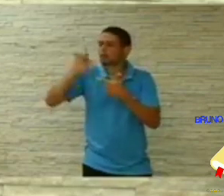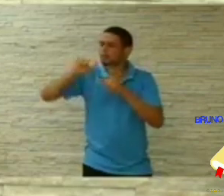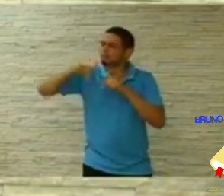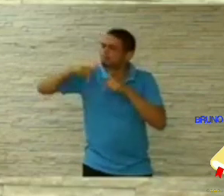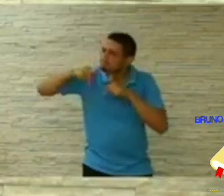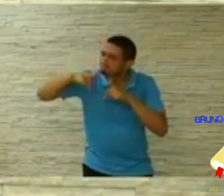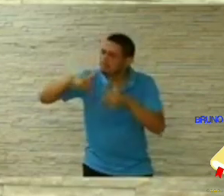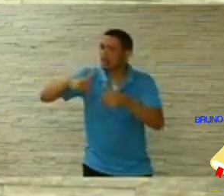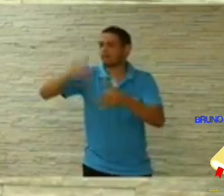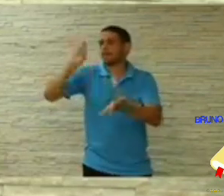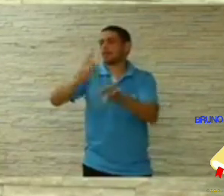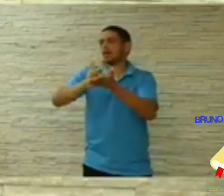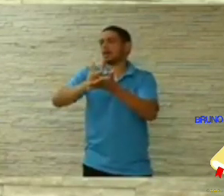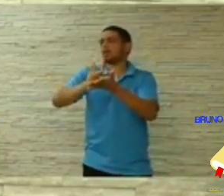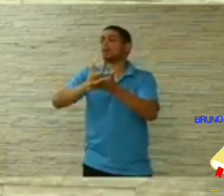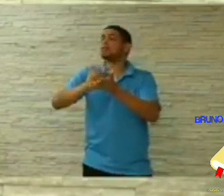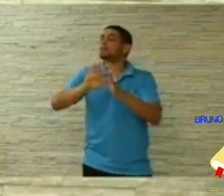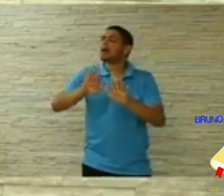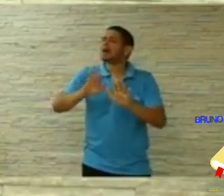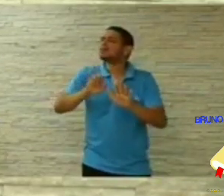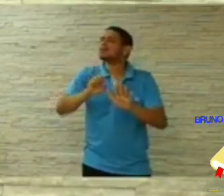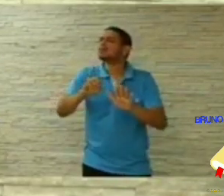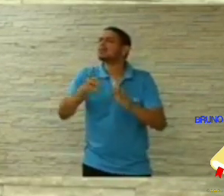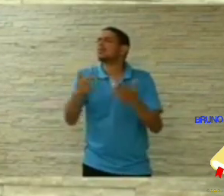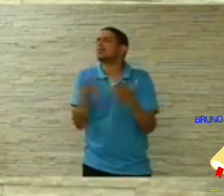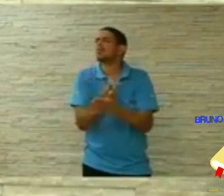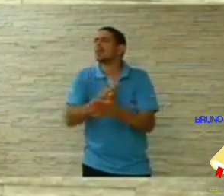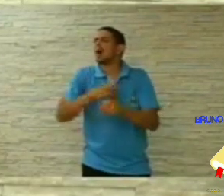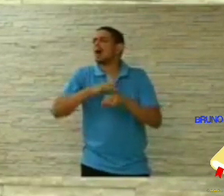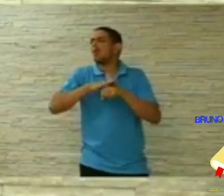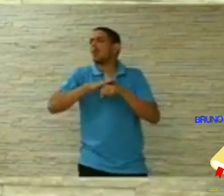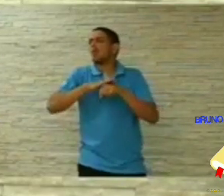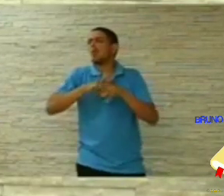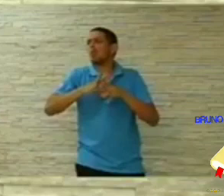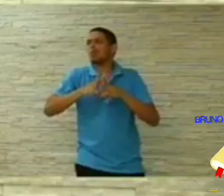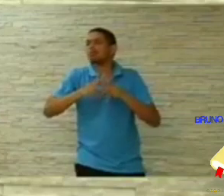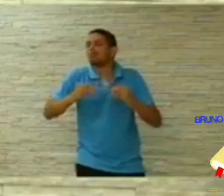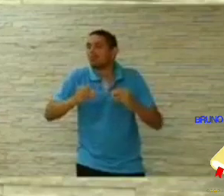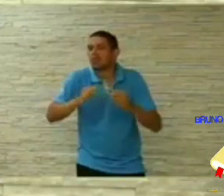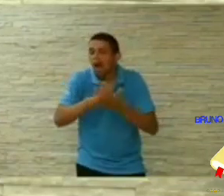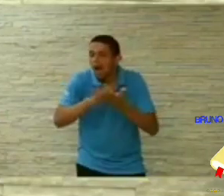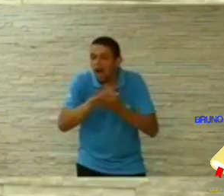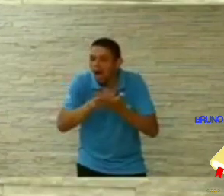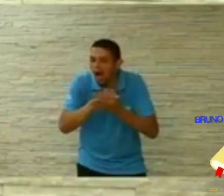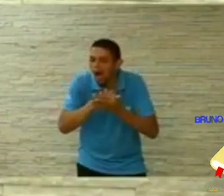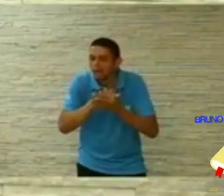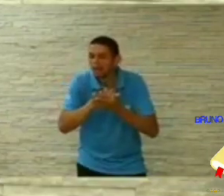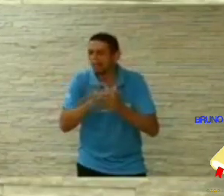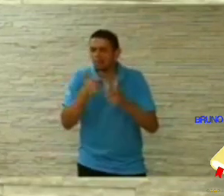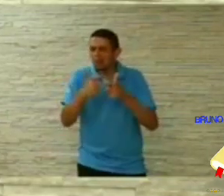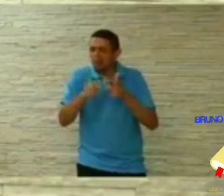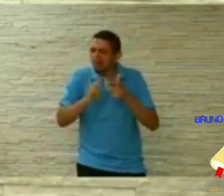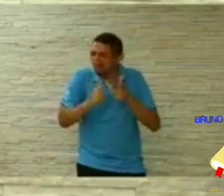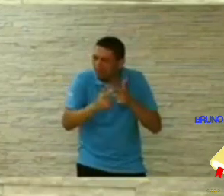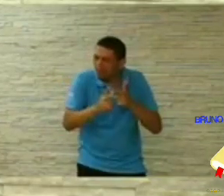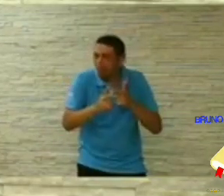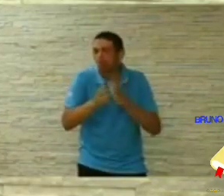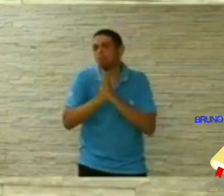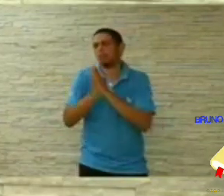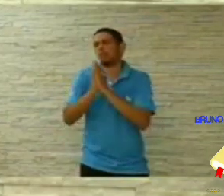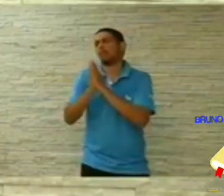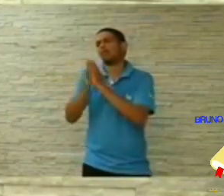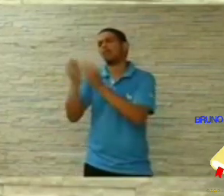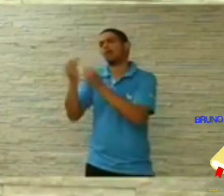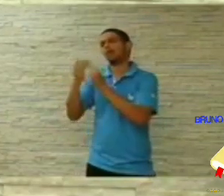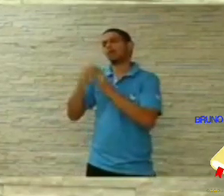Se porventura a cura não vier, os problemas não cessarem, pedimos que o Senhor nos dê força, que o Senhor